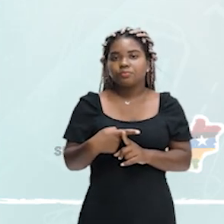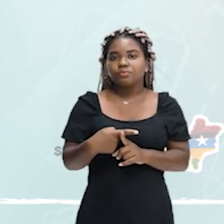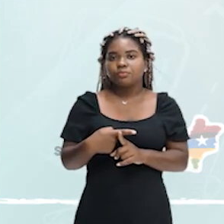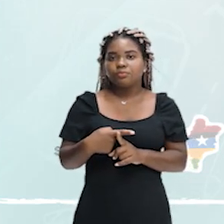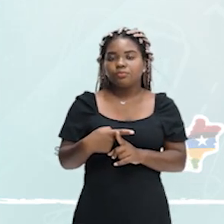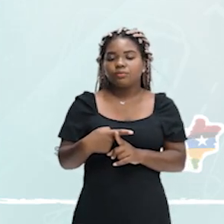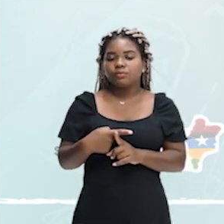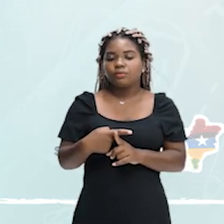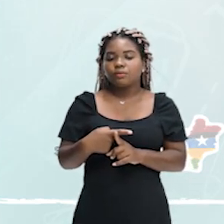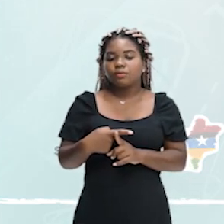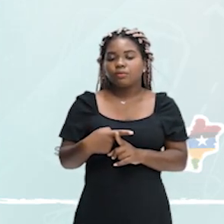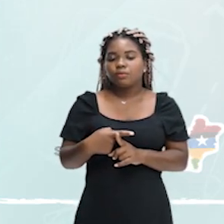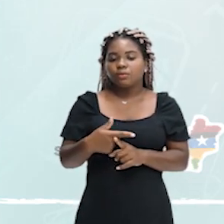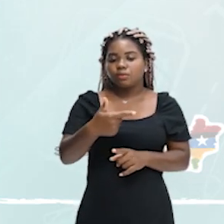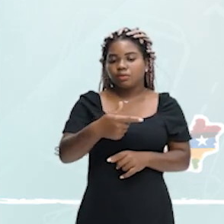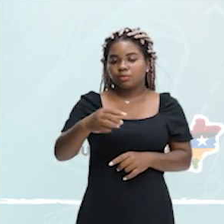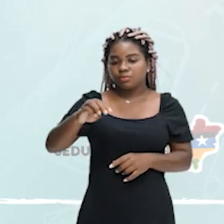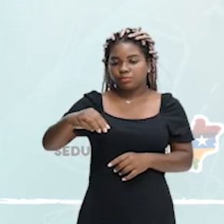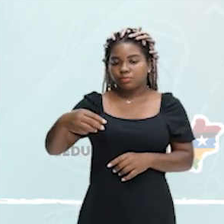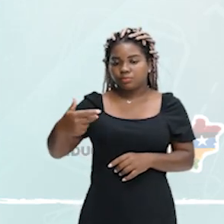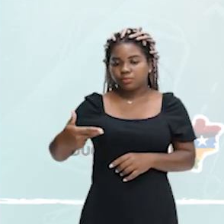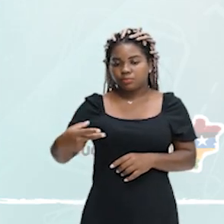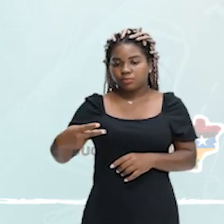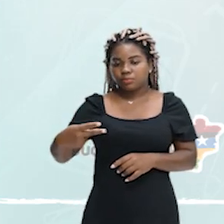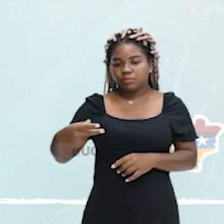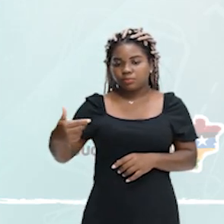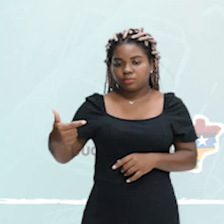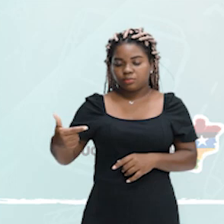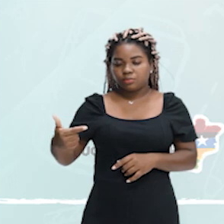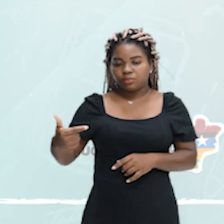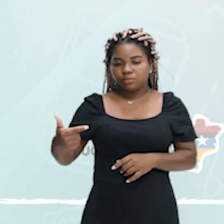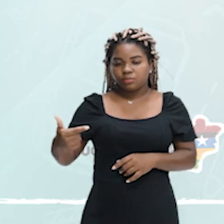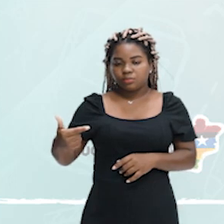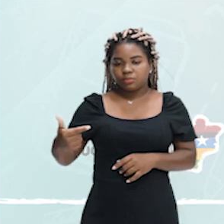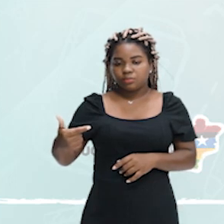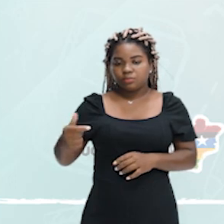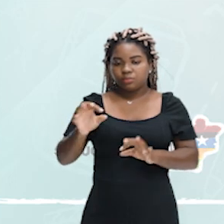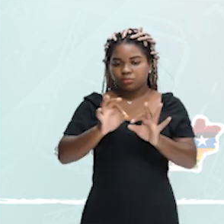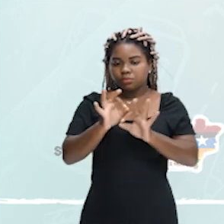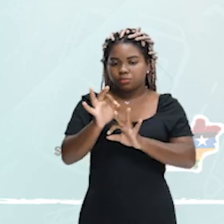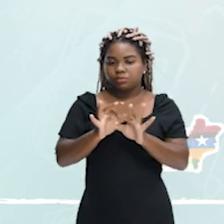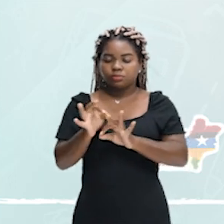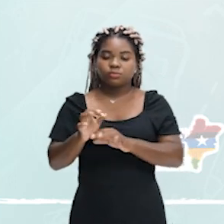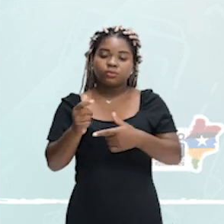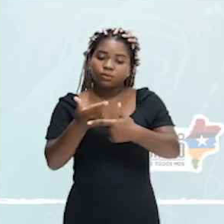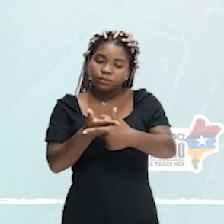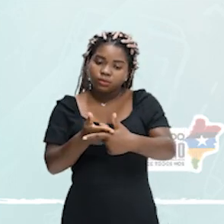1. E aí, eu tenho 2m maior que 2. Fazendo a divisão de